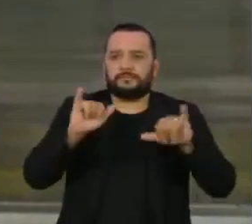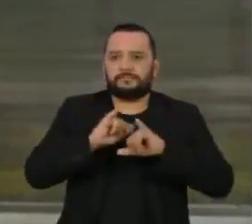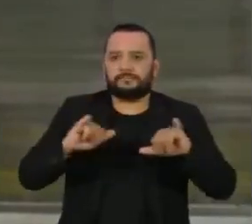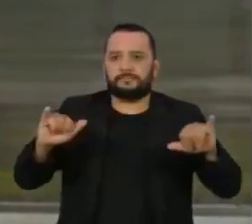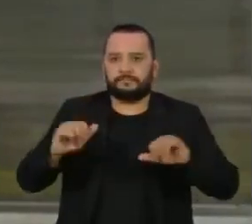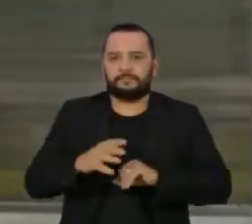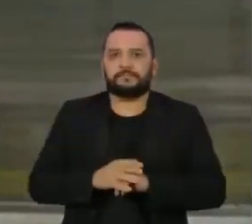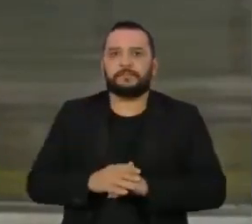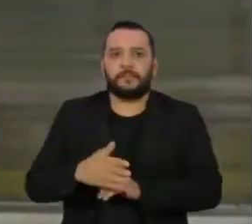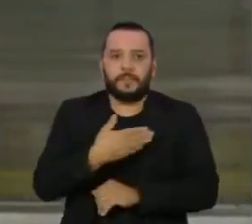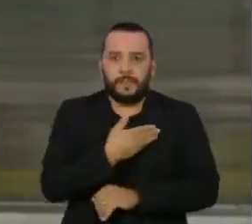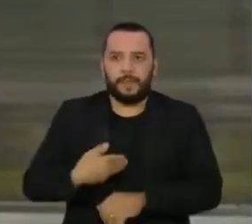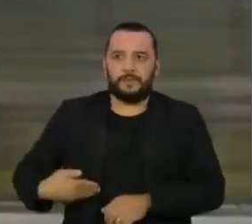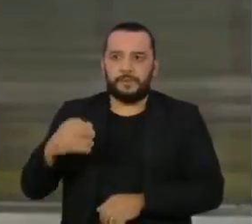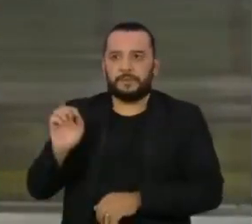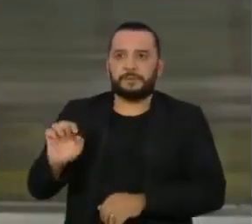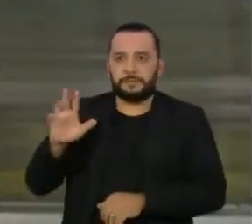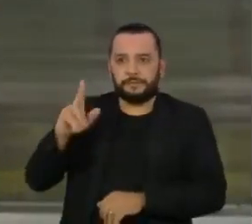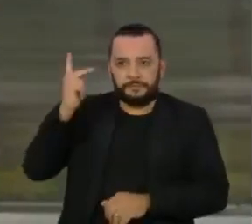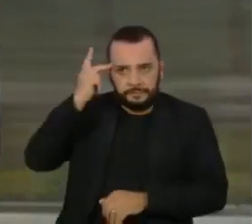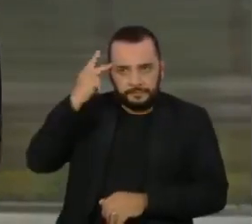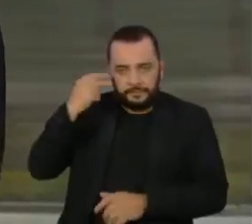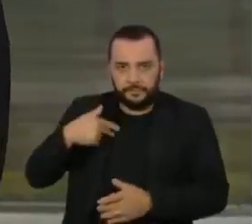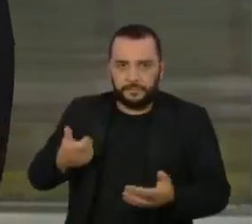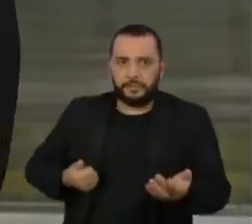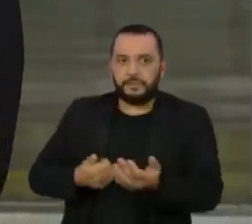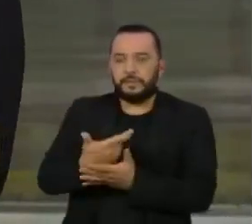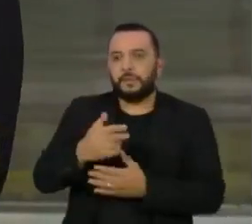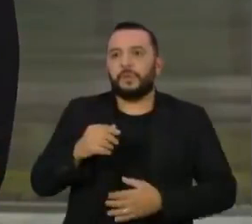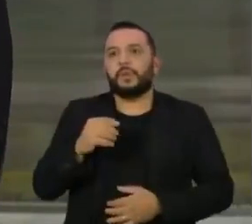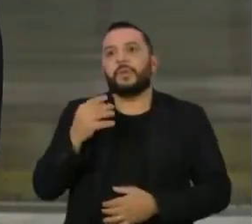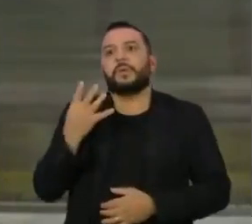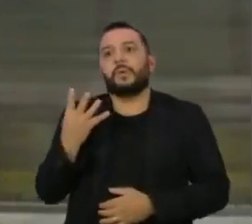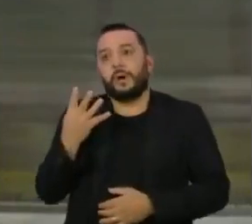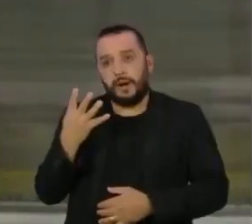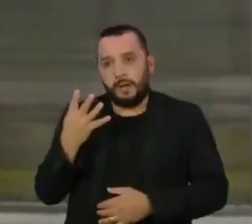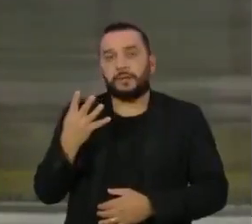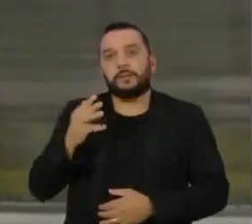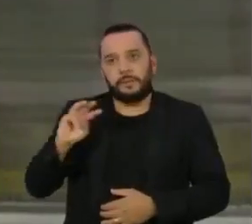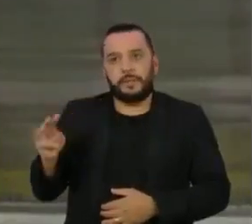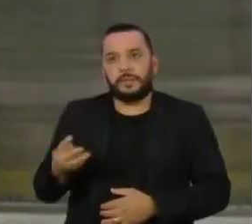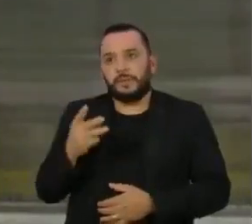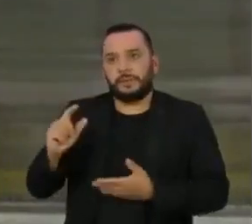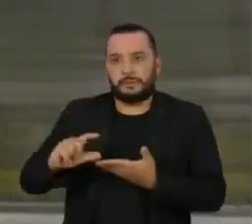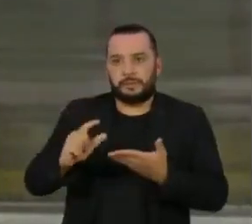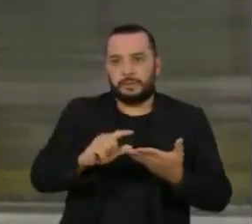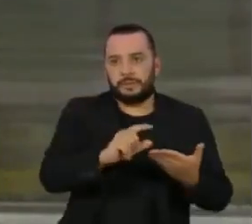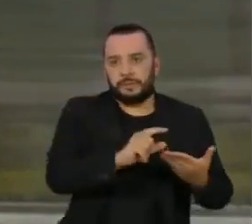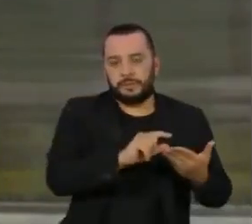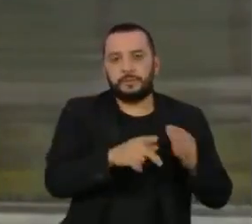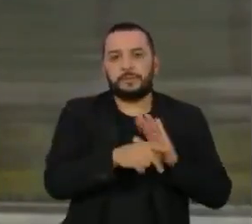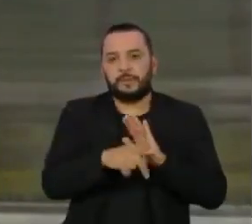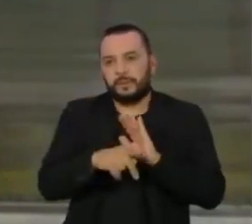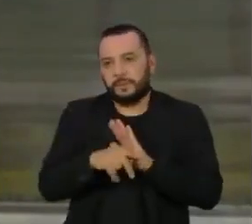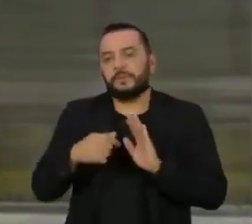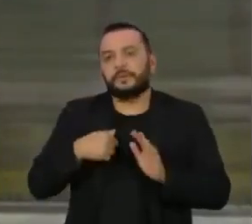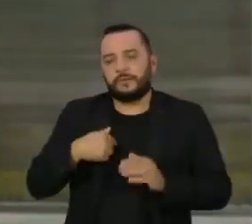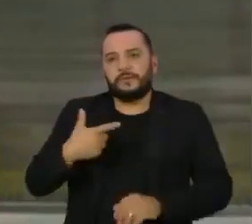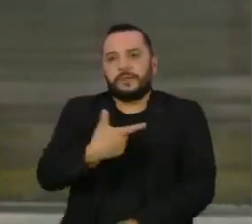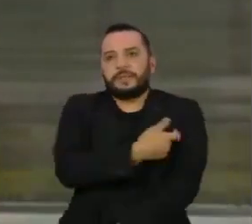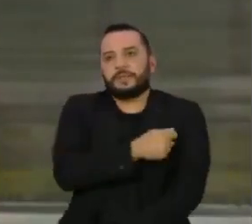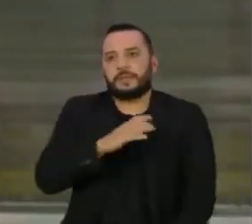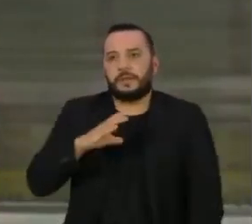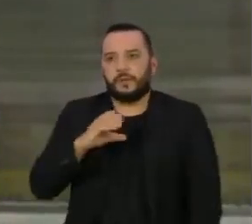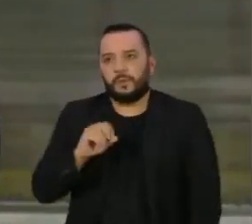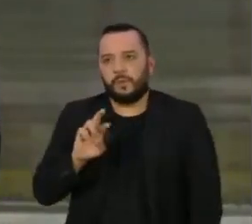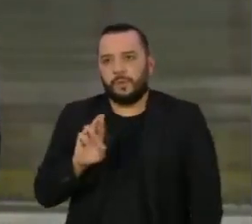O governo do estado de São Paulo compra 4 milhões de doses extras da vacina Coronavac para a